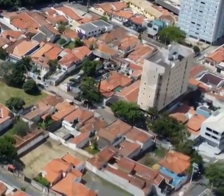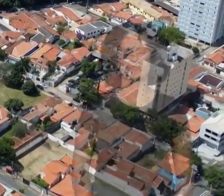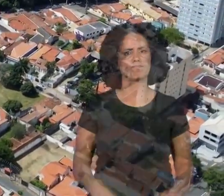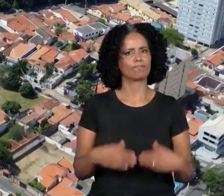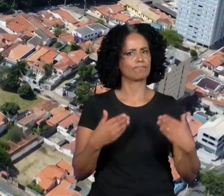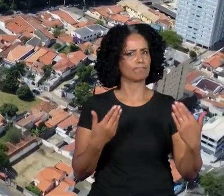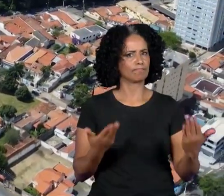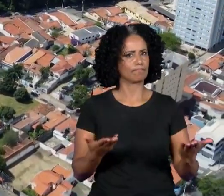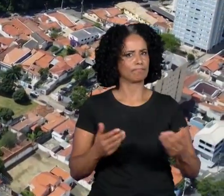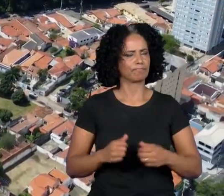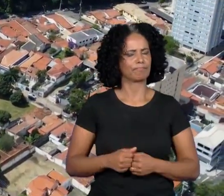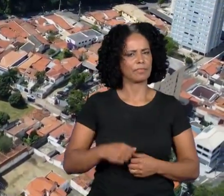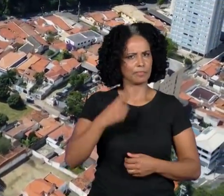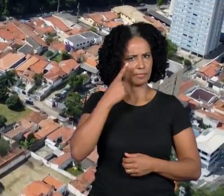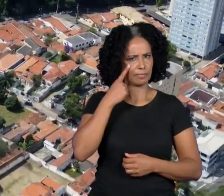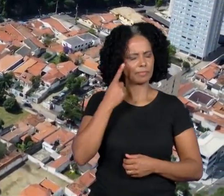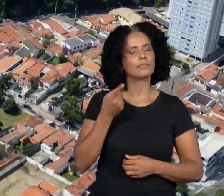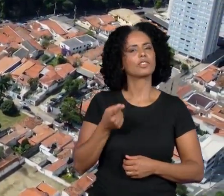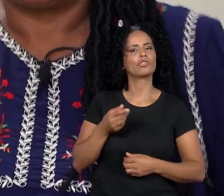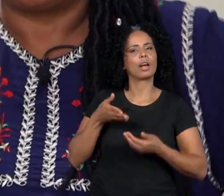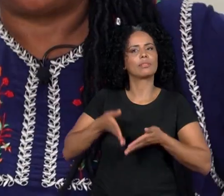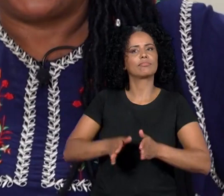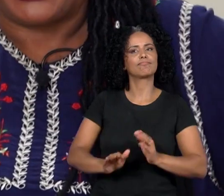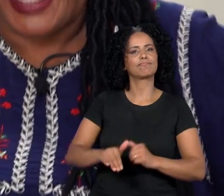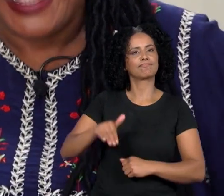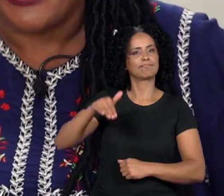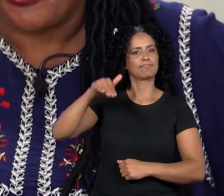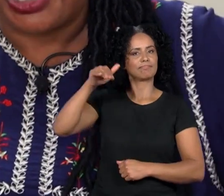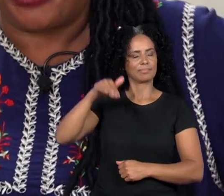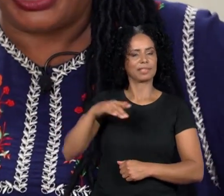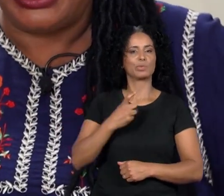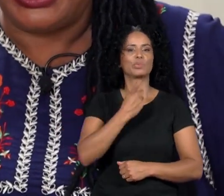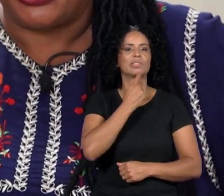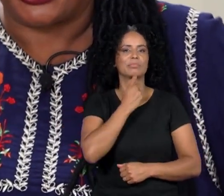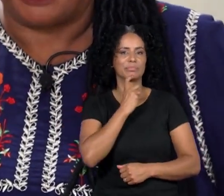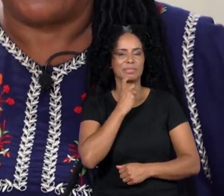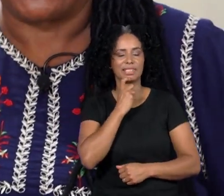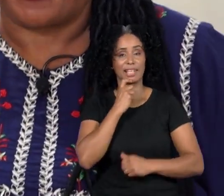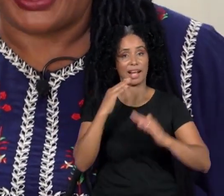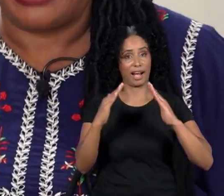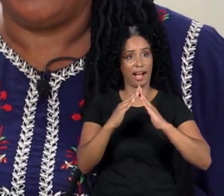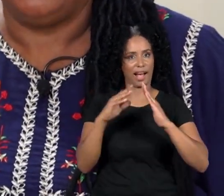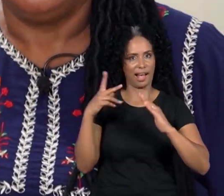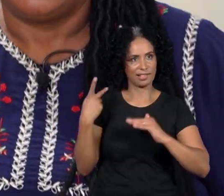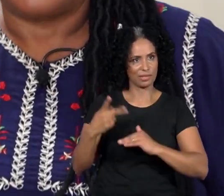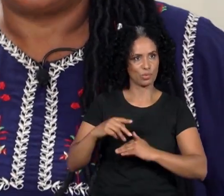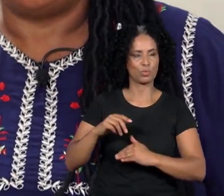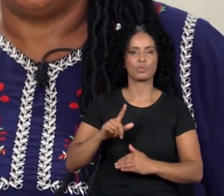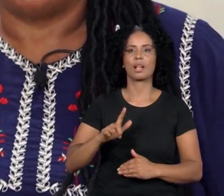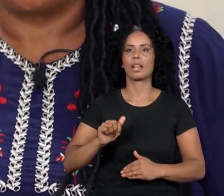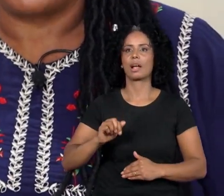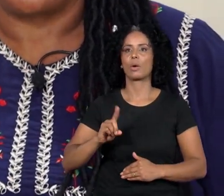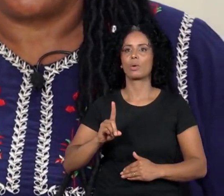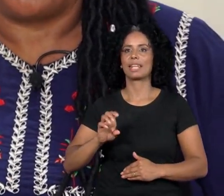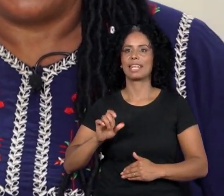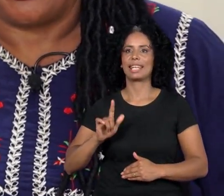Nós estamos na cidade de Campinas, né? Essa foi Casa de Laudelina de Campos Melo